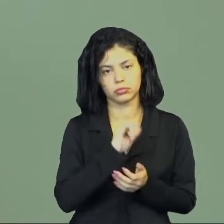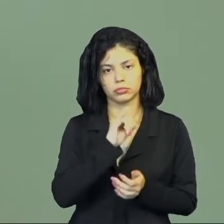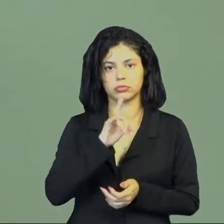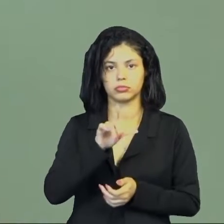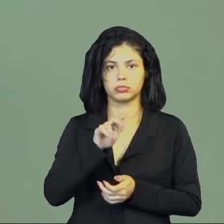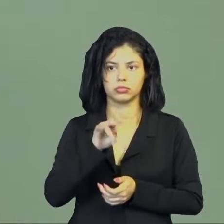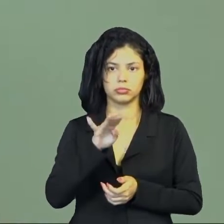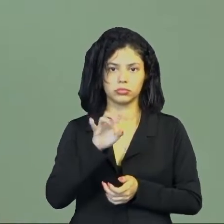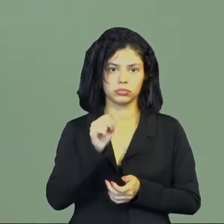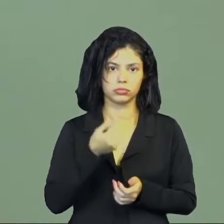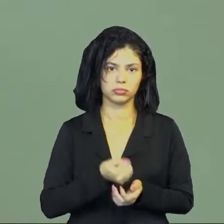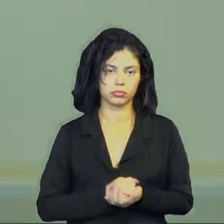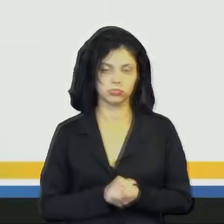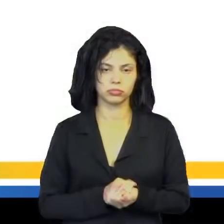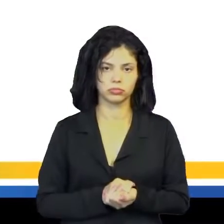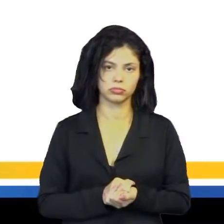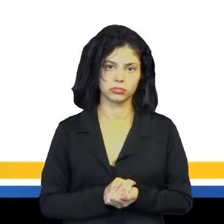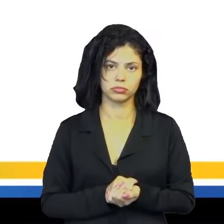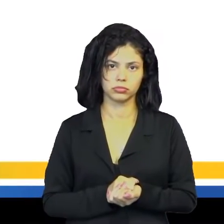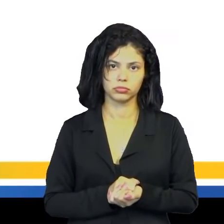iluministas, ok?